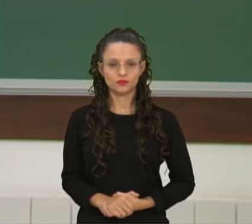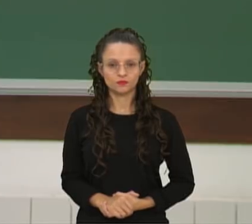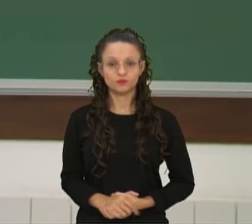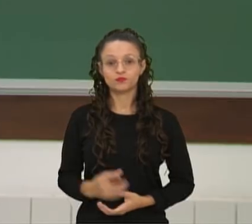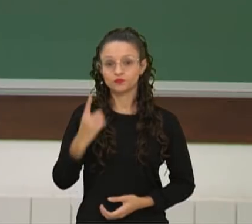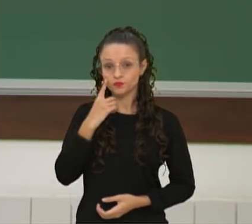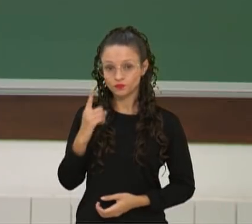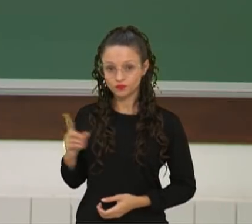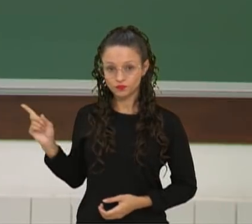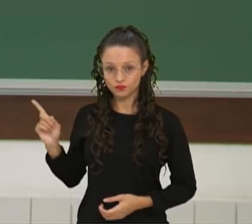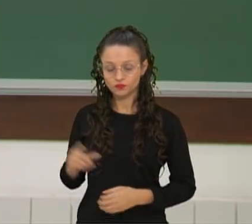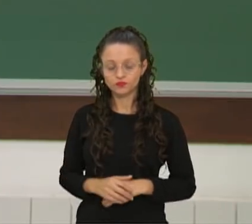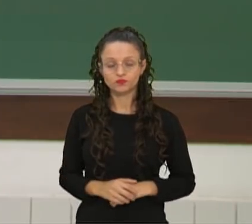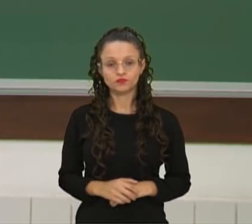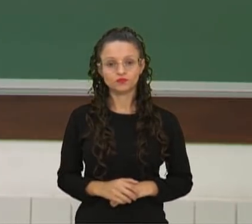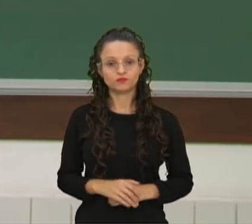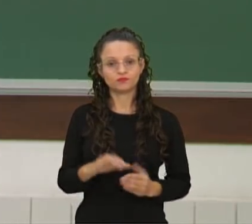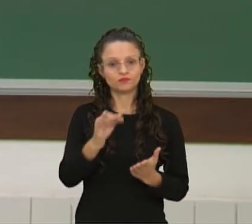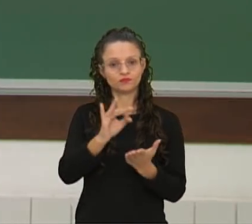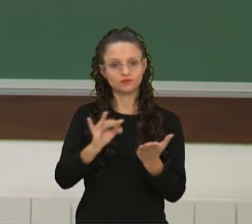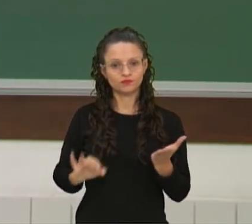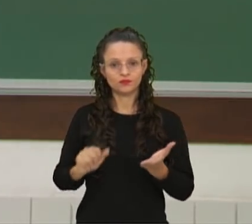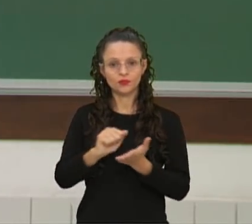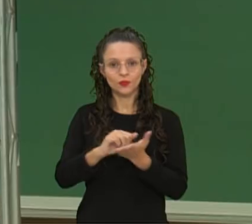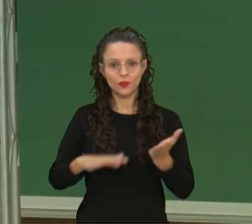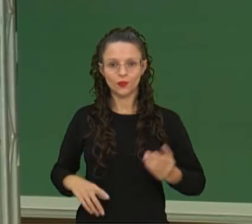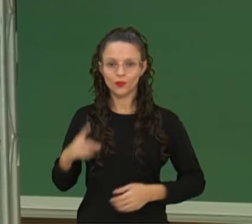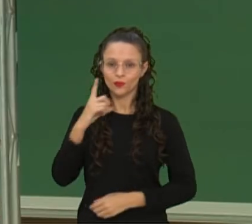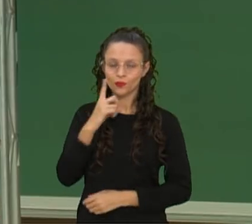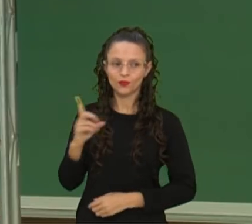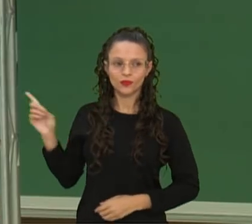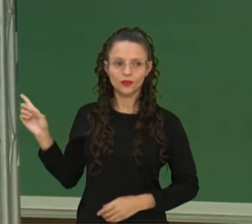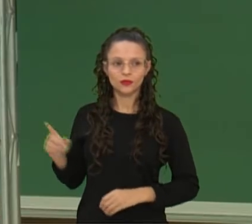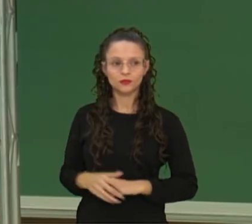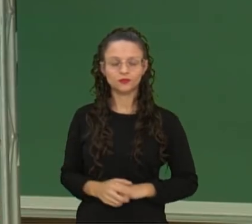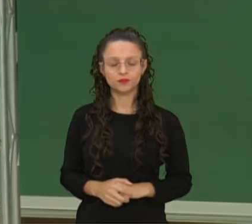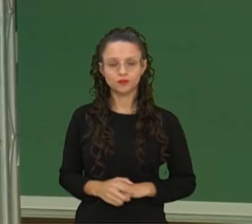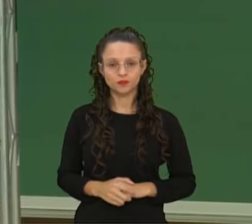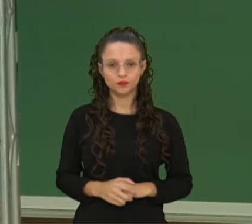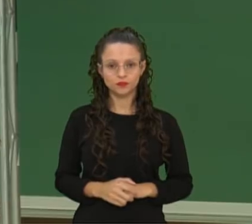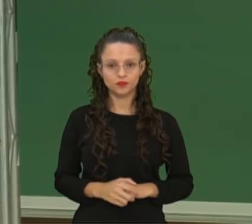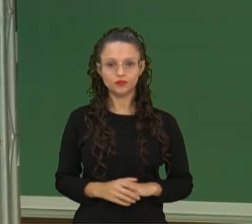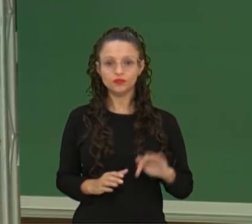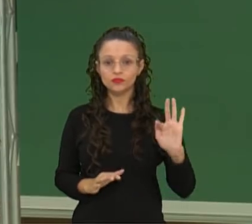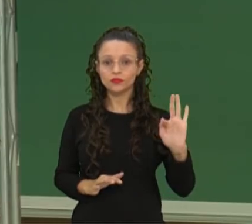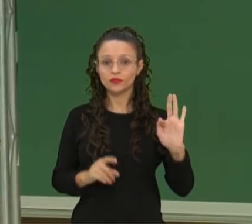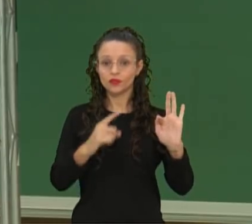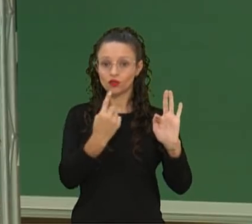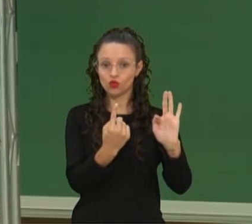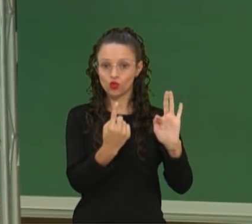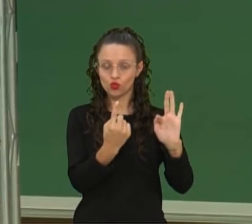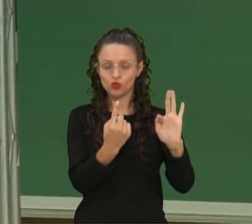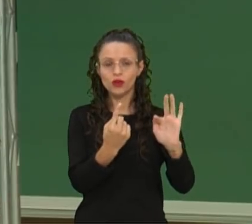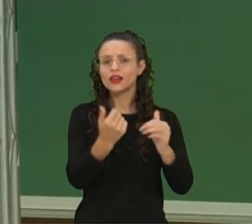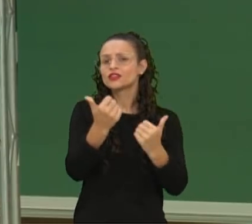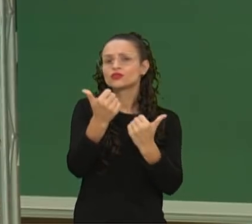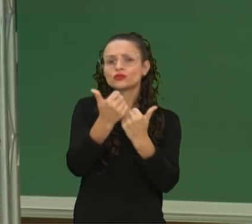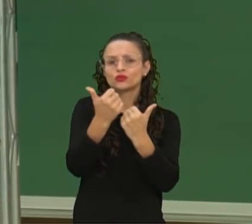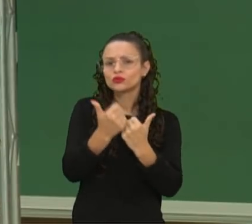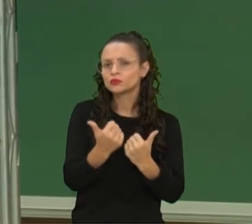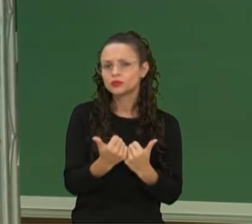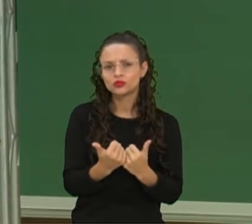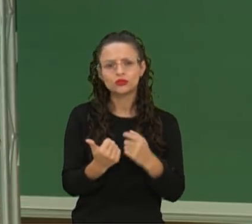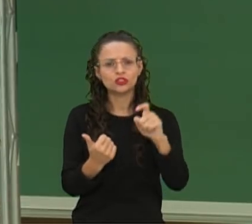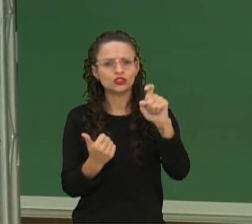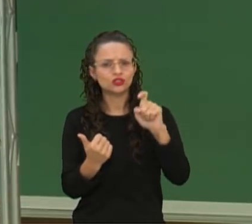Vamos lá então, pessoal, corrigindo aqui esse exercício, veja. Como eu falei, para calcular o f de 1, substitua o x por 1. Aqui é só uma questão de substituição antes de